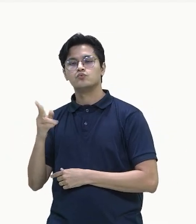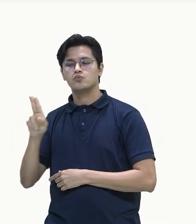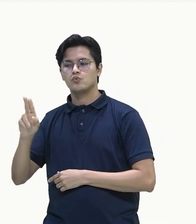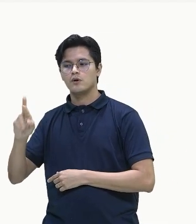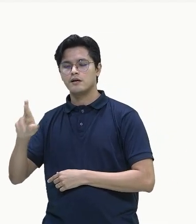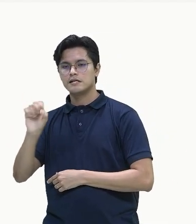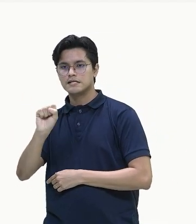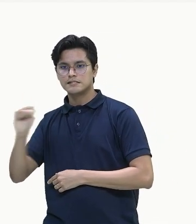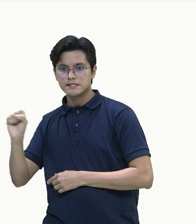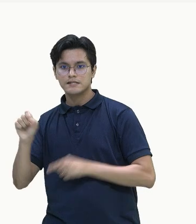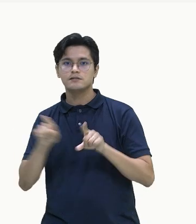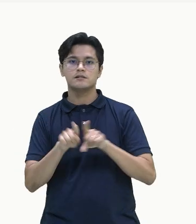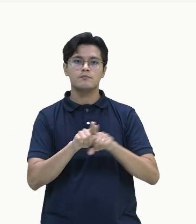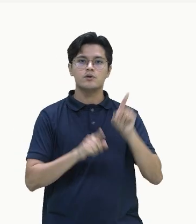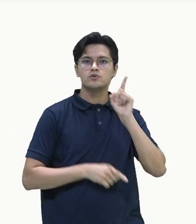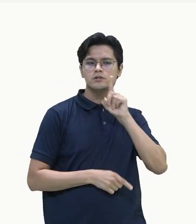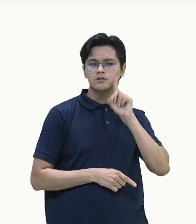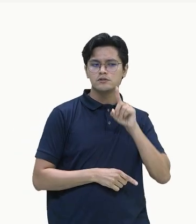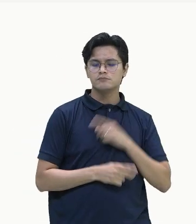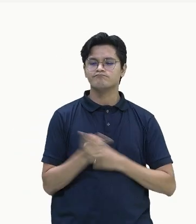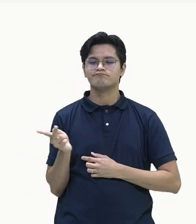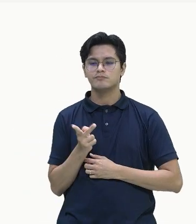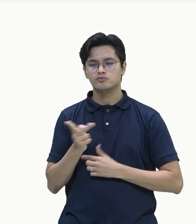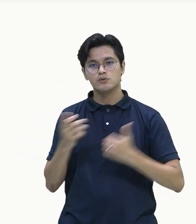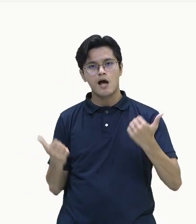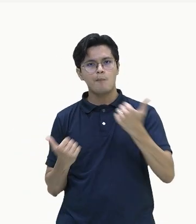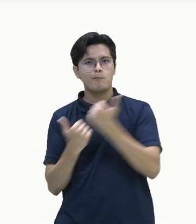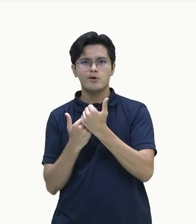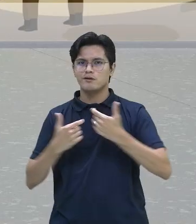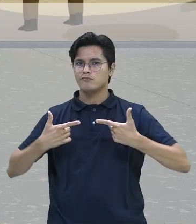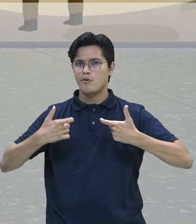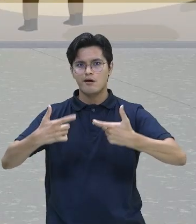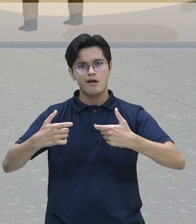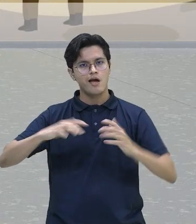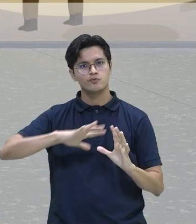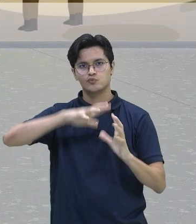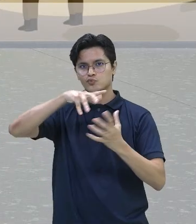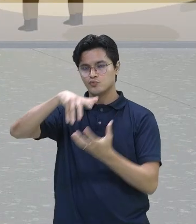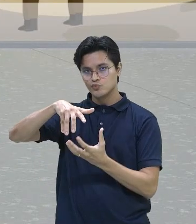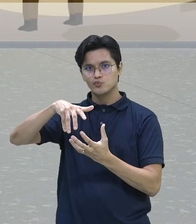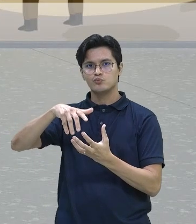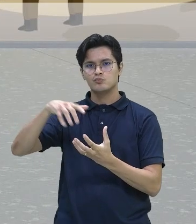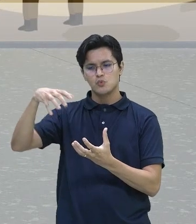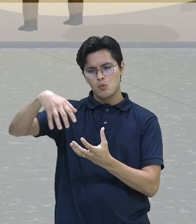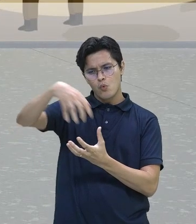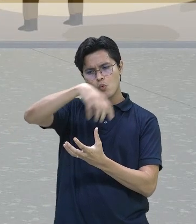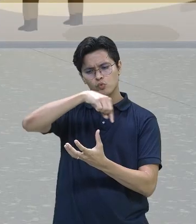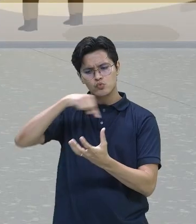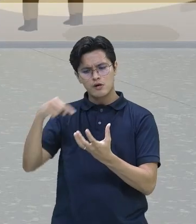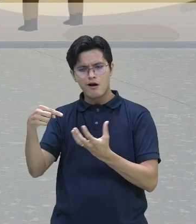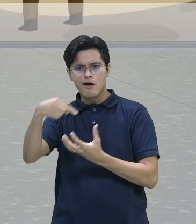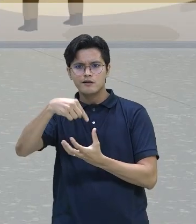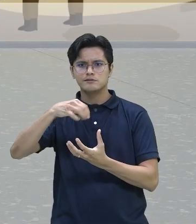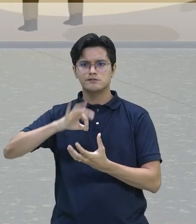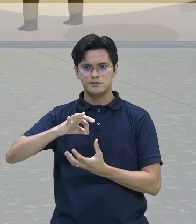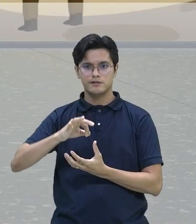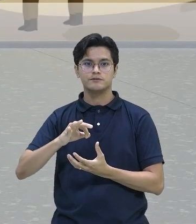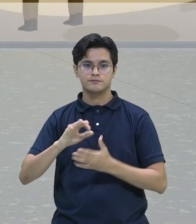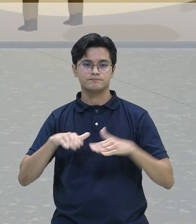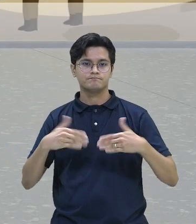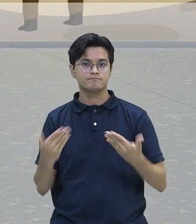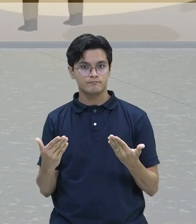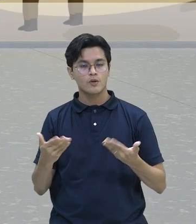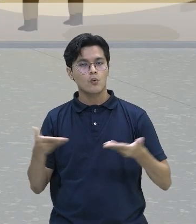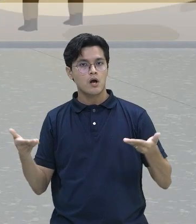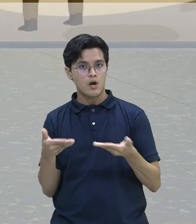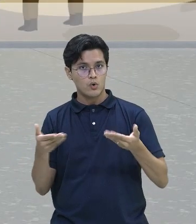crise dos mísseis, perdão, eu quero destacar um pouco desse momento para vocês, que foi um momento de muita tensão para a